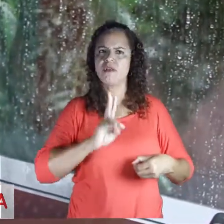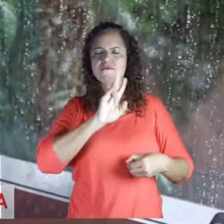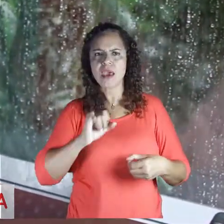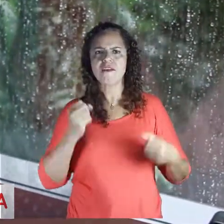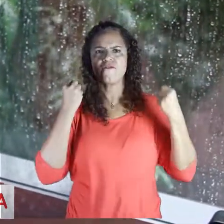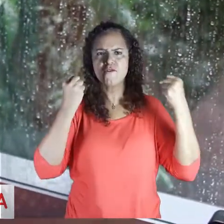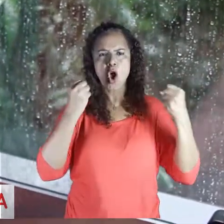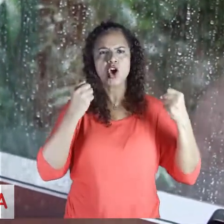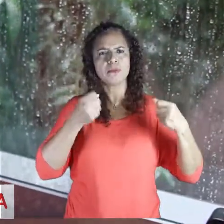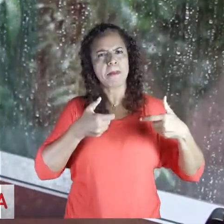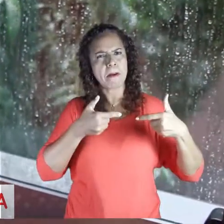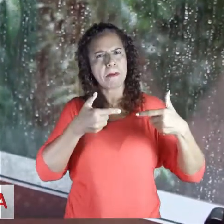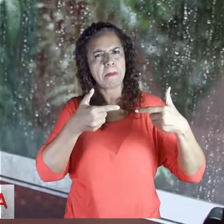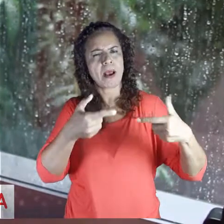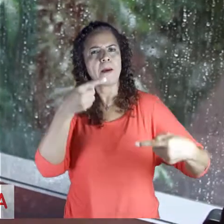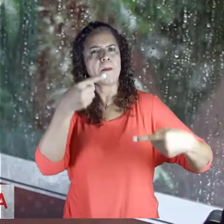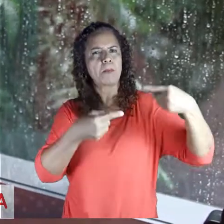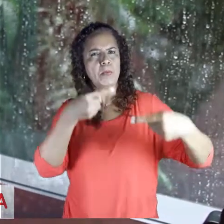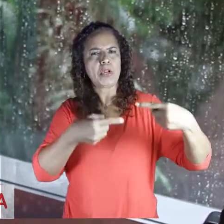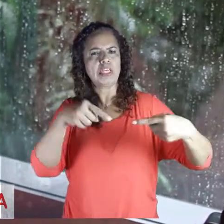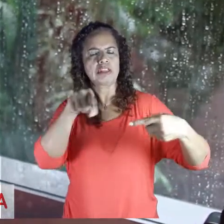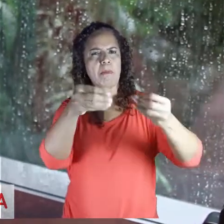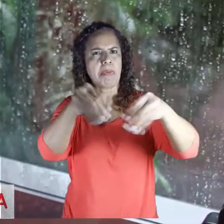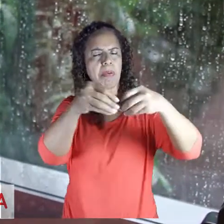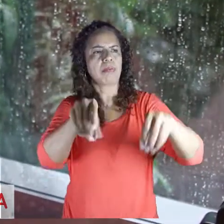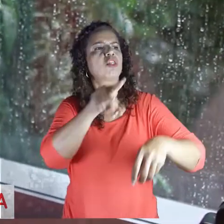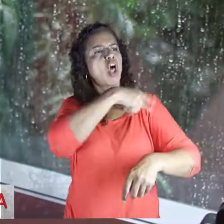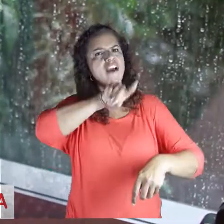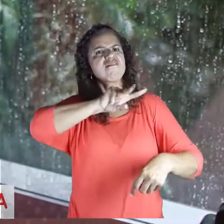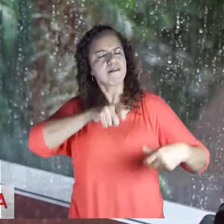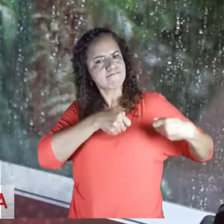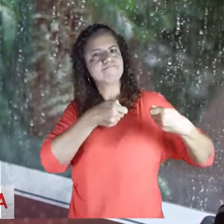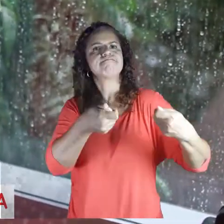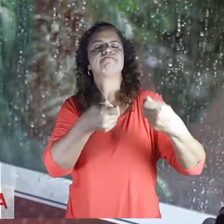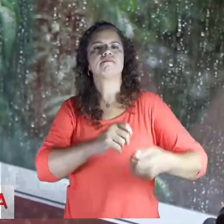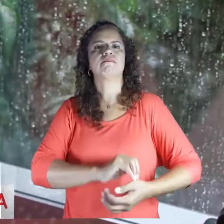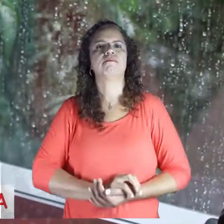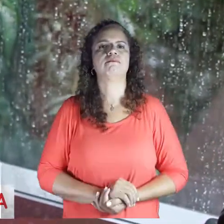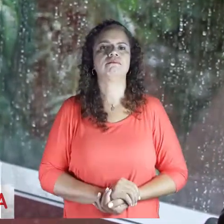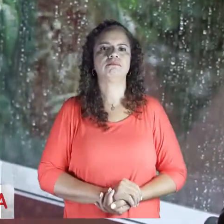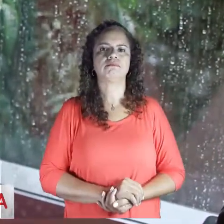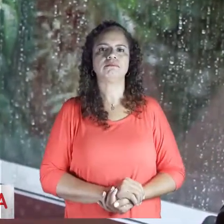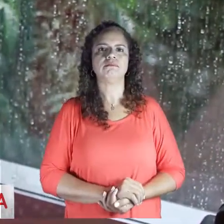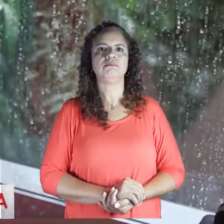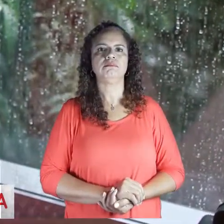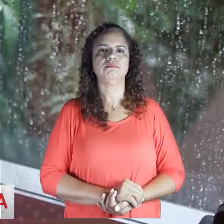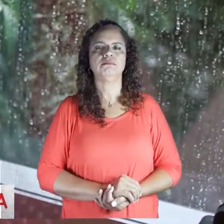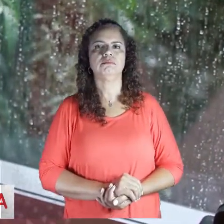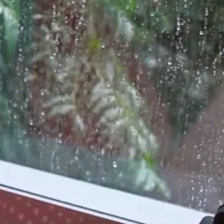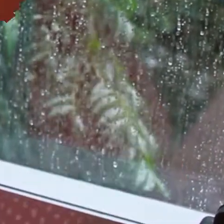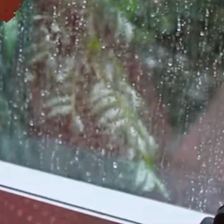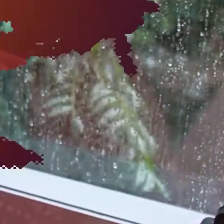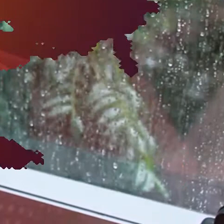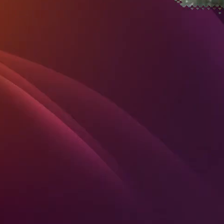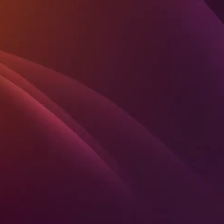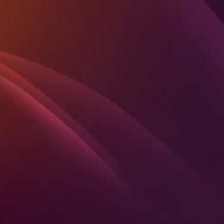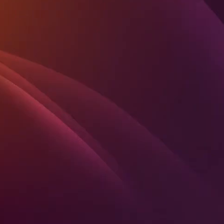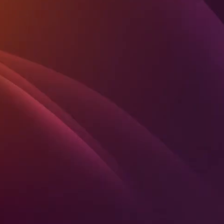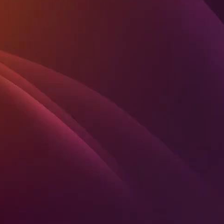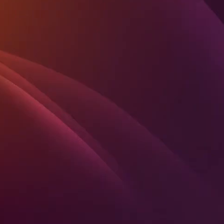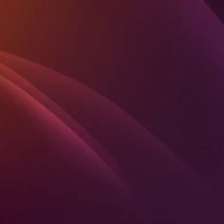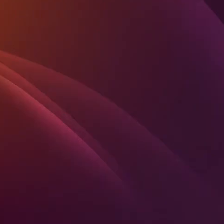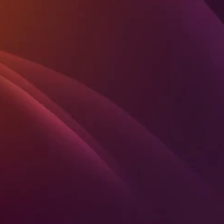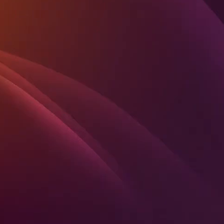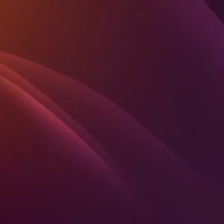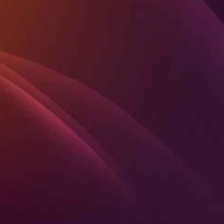unido mas os carros não vou mostrar mais forte para enfrentar toda essa política de destruição das Universidades públicas e